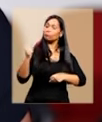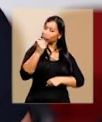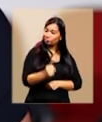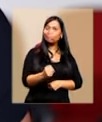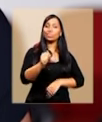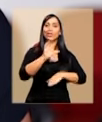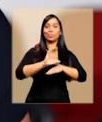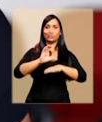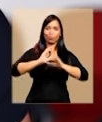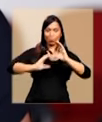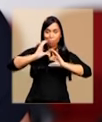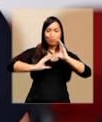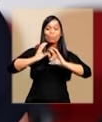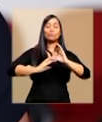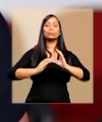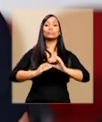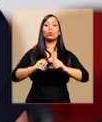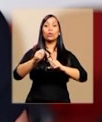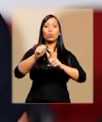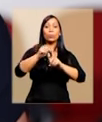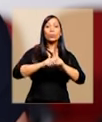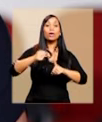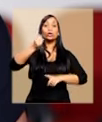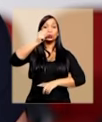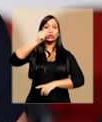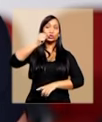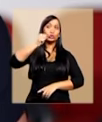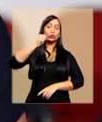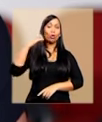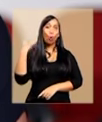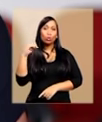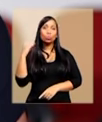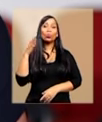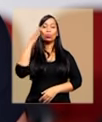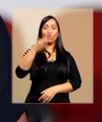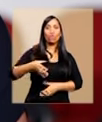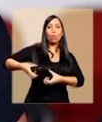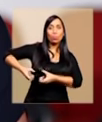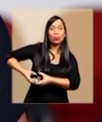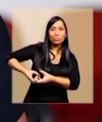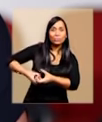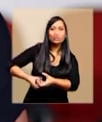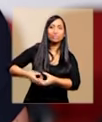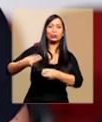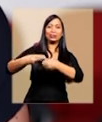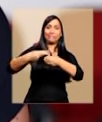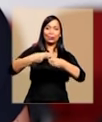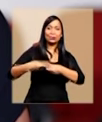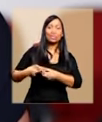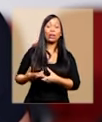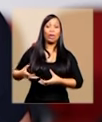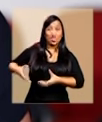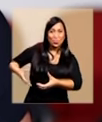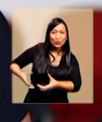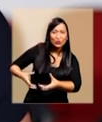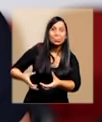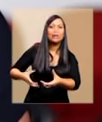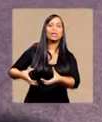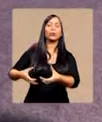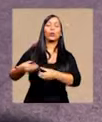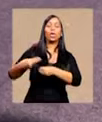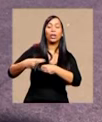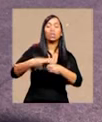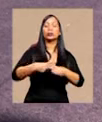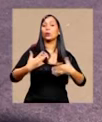tomamos posse nesse concurso. Em outubro, eu fui para o Círio de Nazaré. E o Círio de